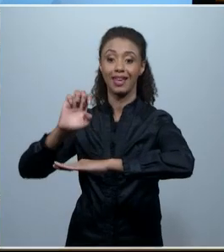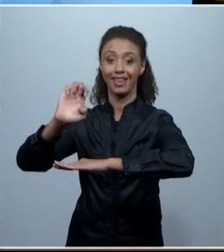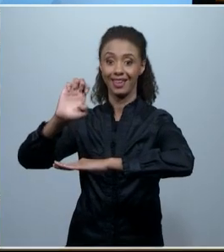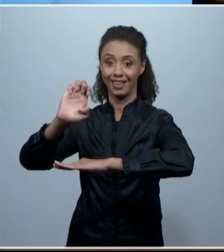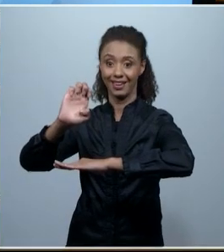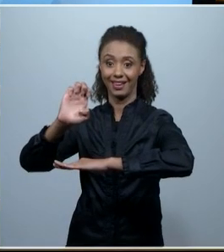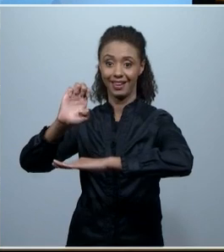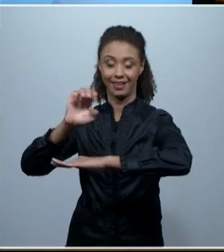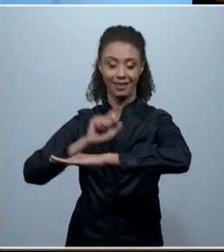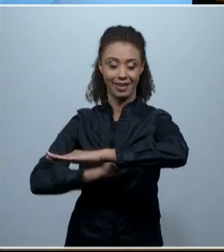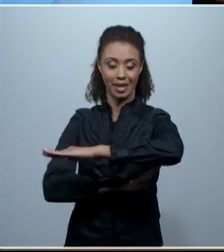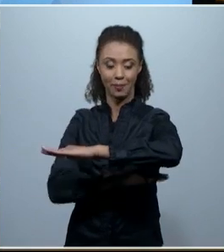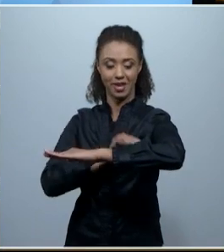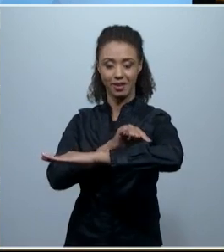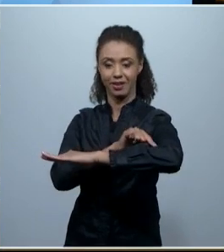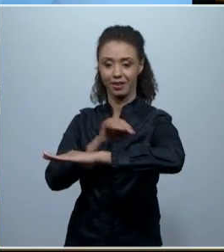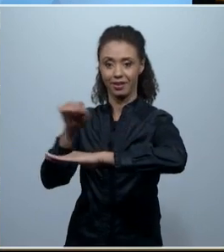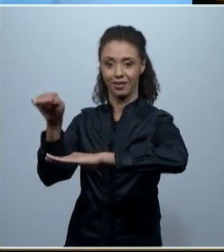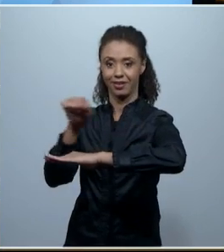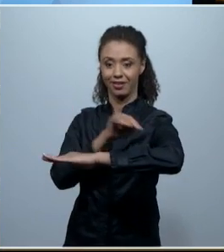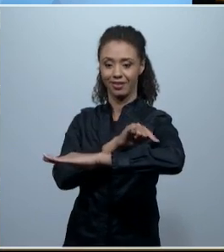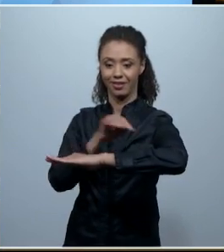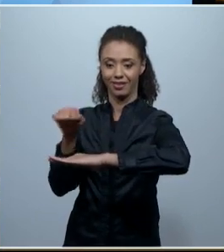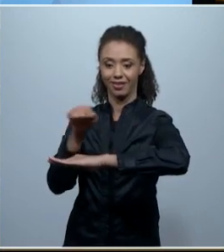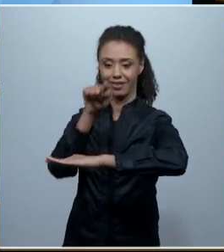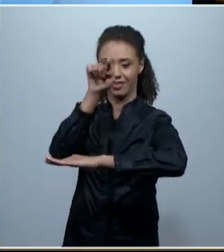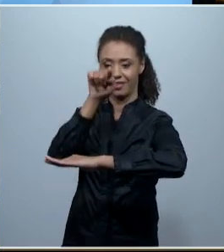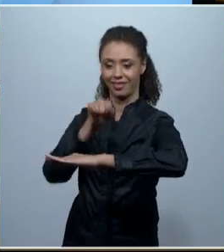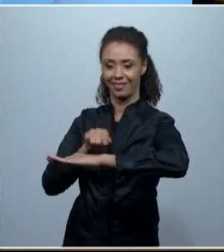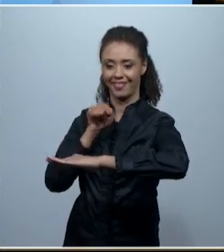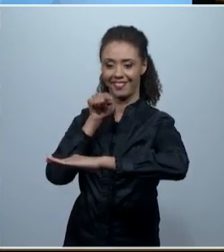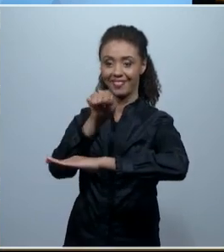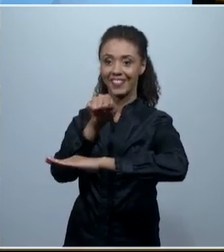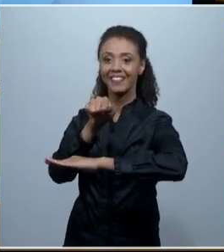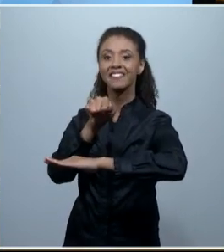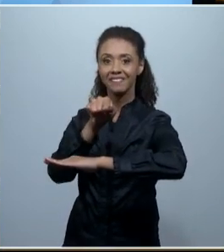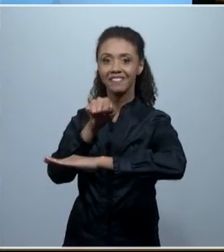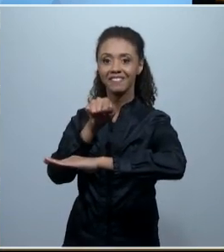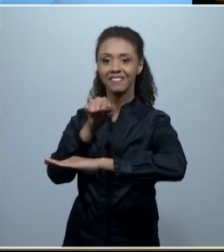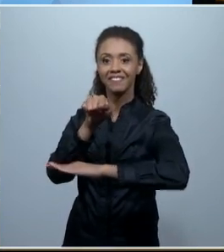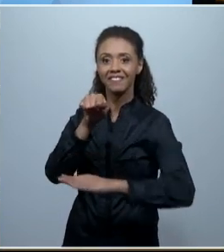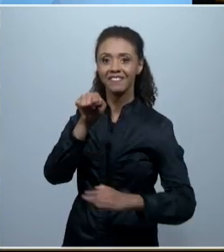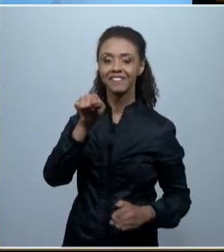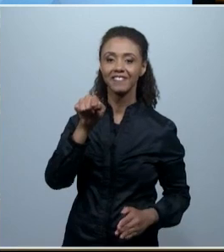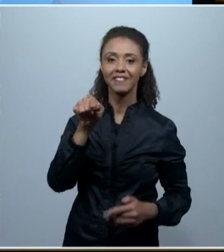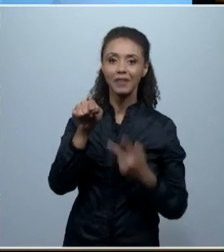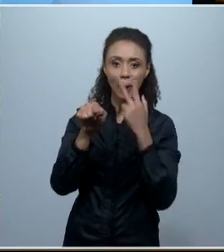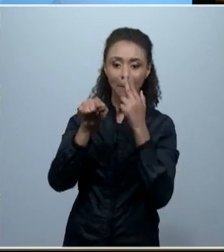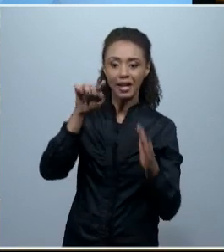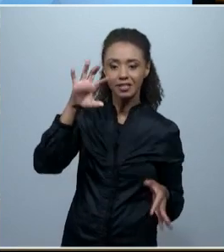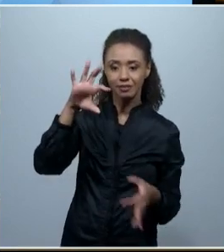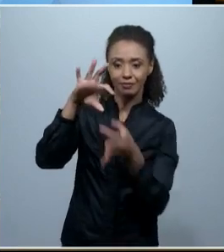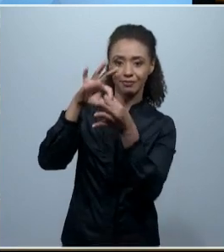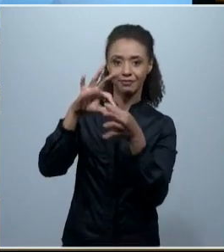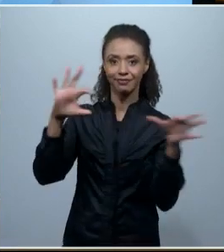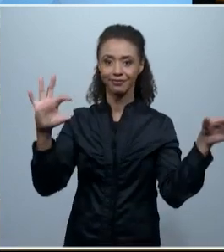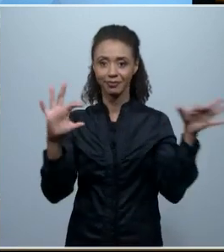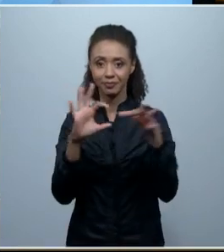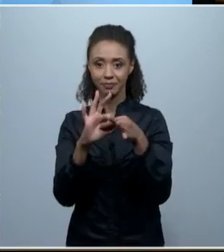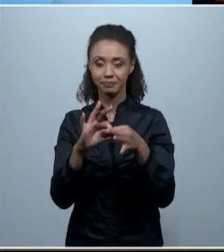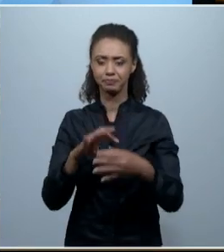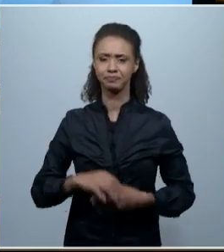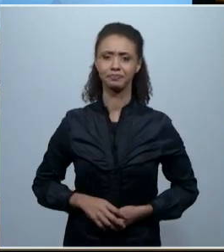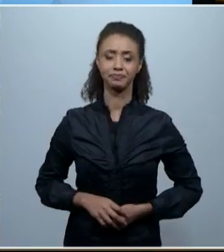axiomática né mas na linha de de responder essas perguntas que vocês levantaram então